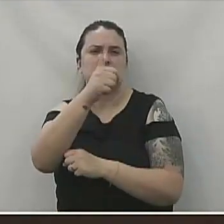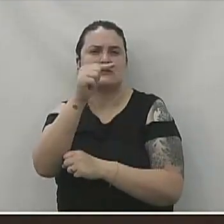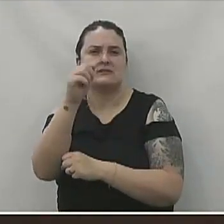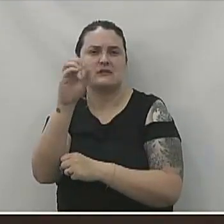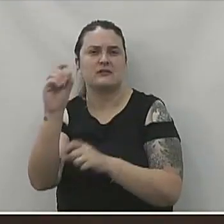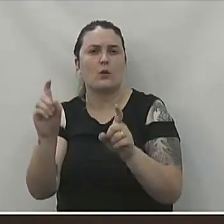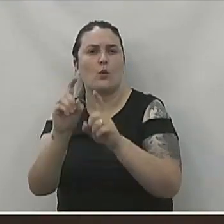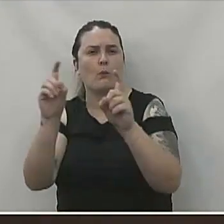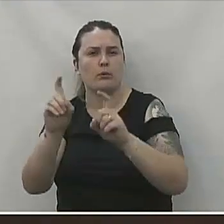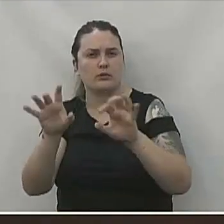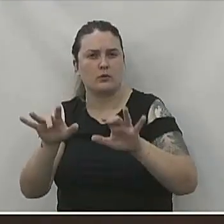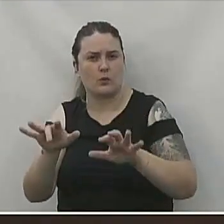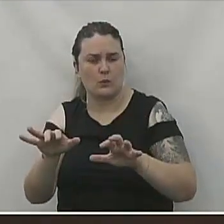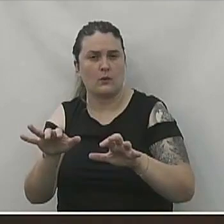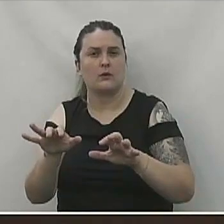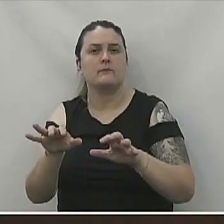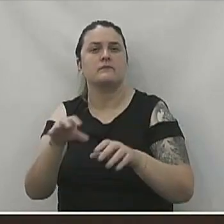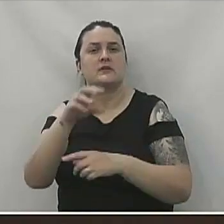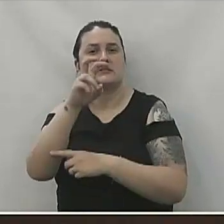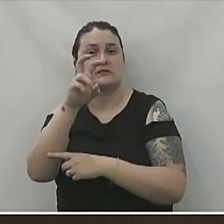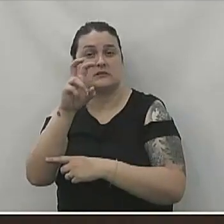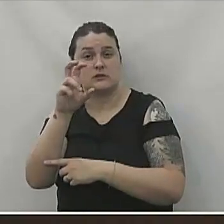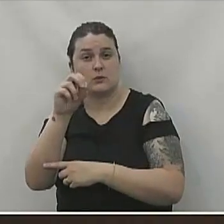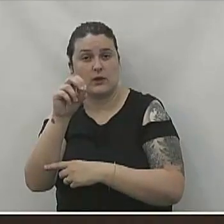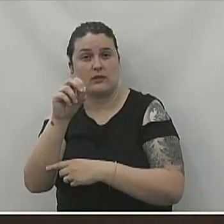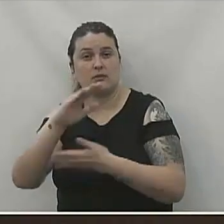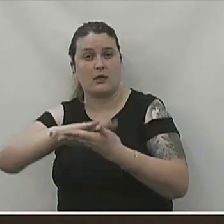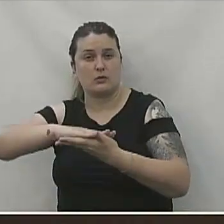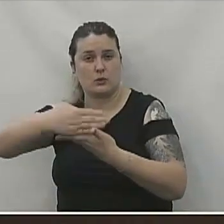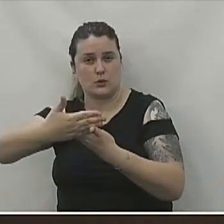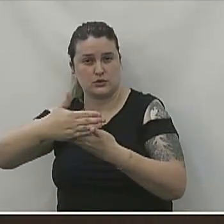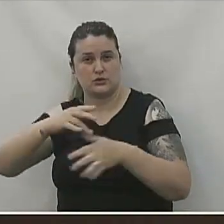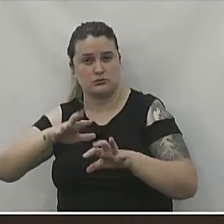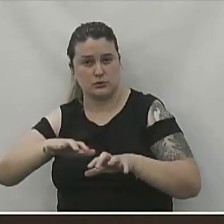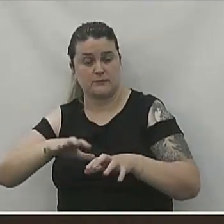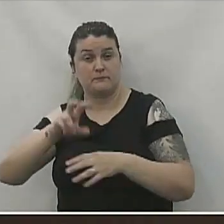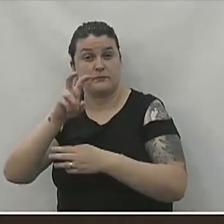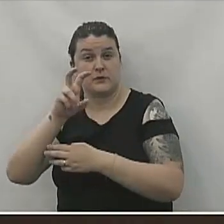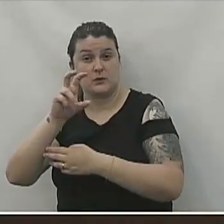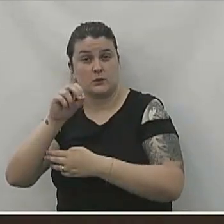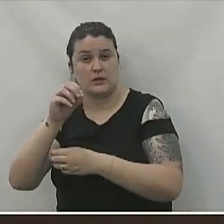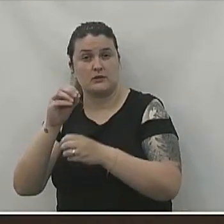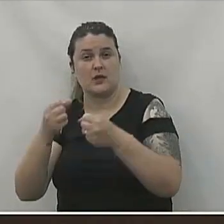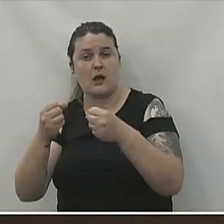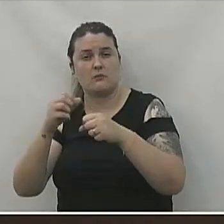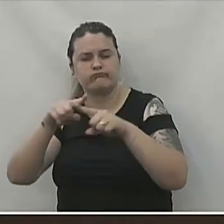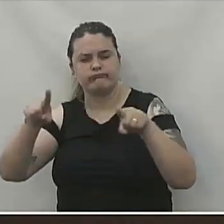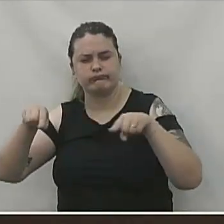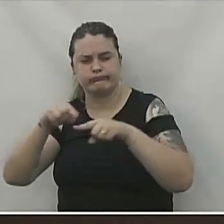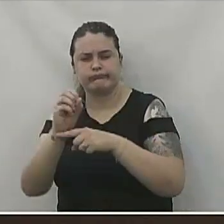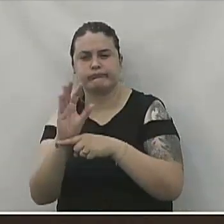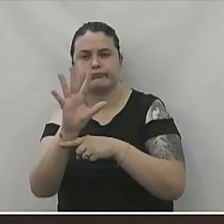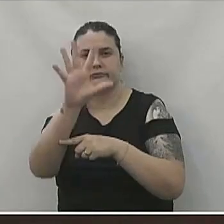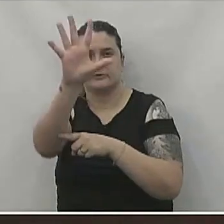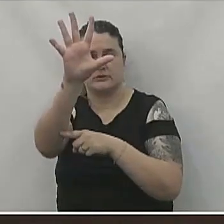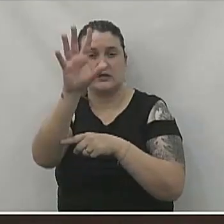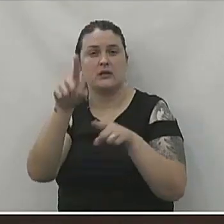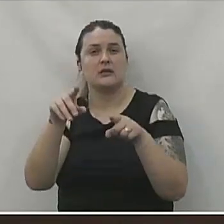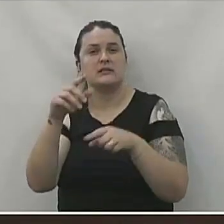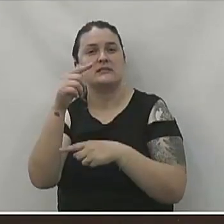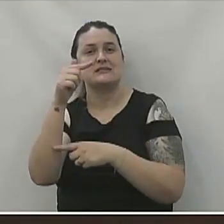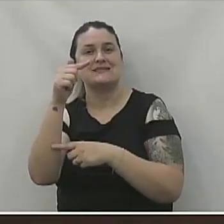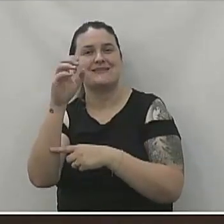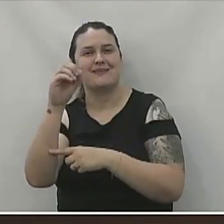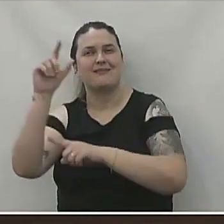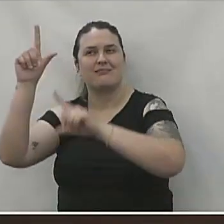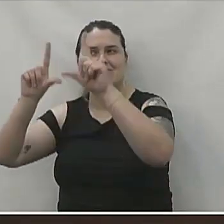170 computadores 50 notebooks 50 projetores 70